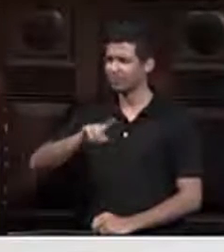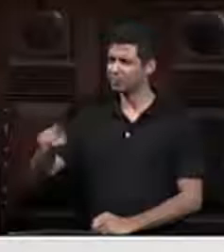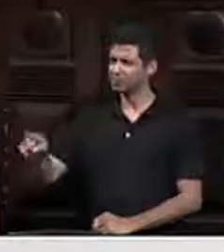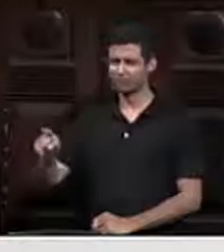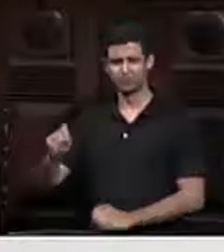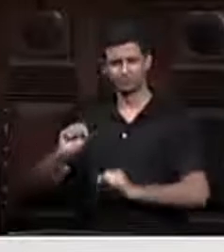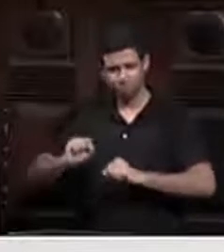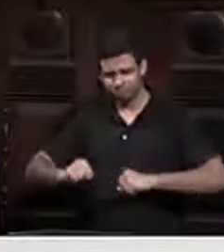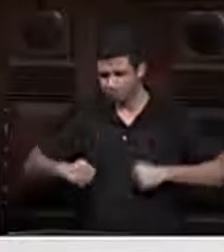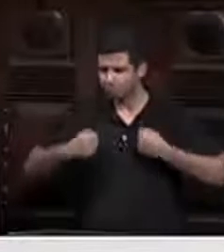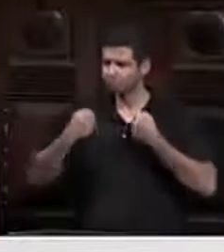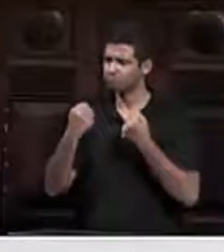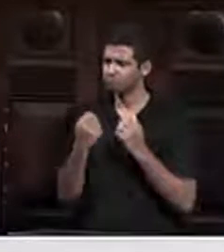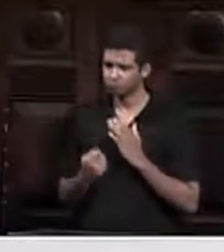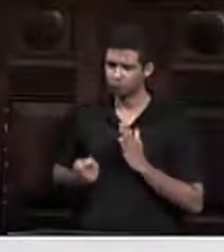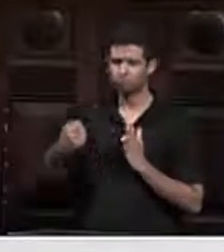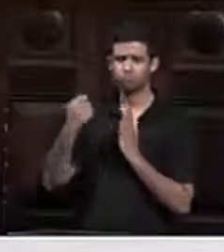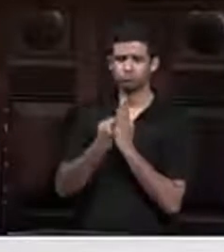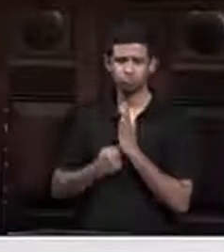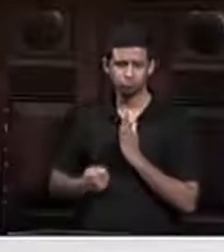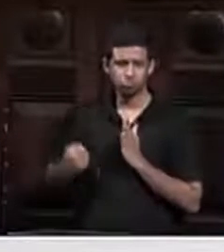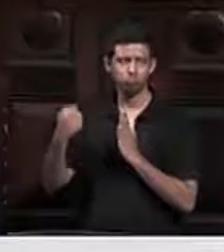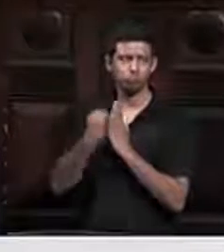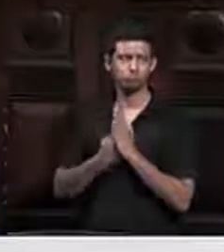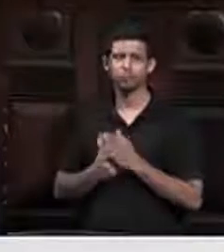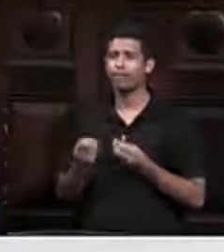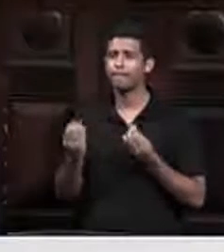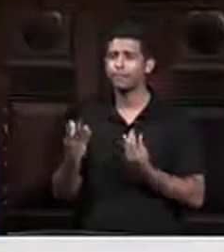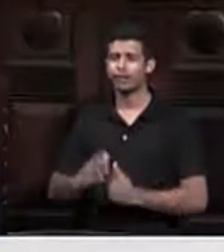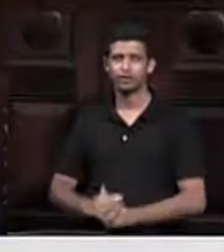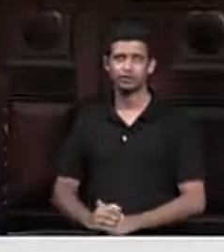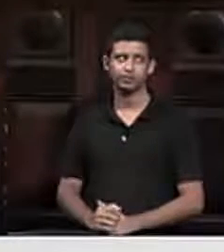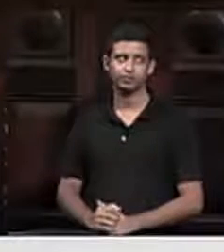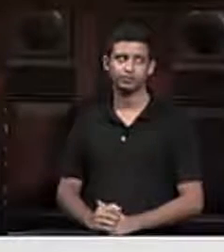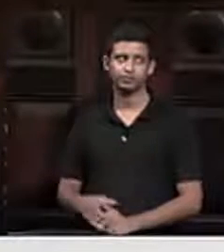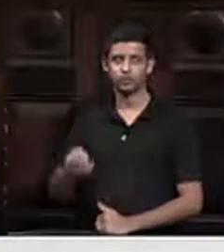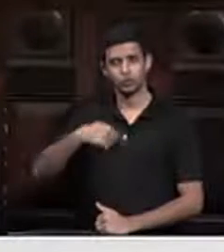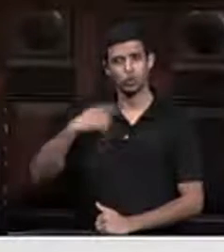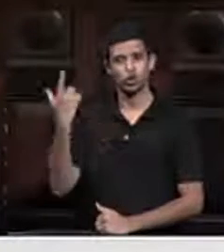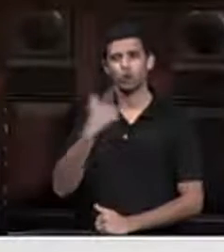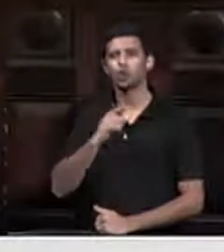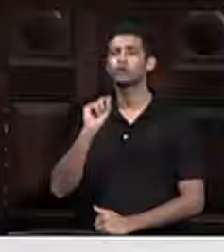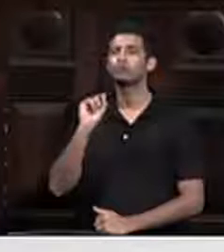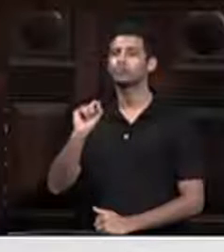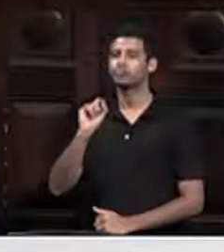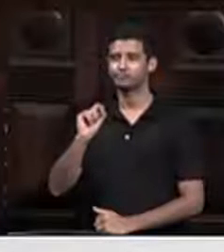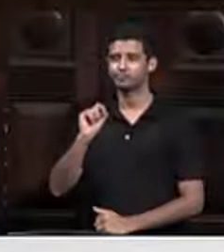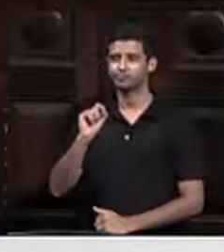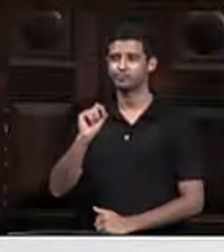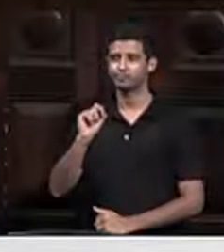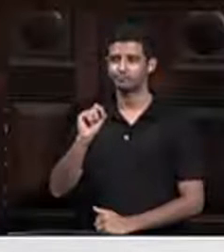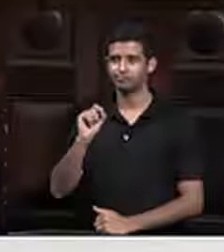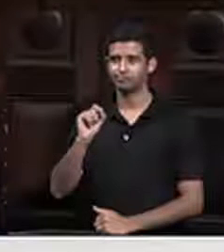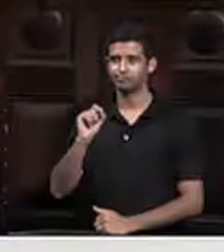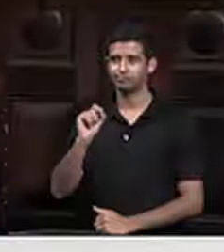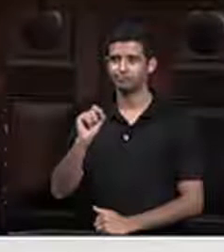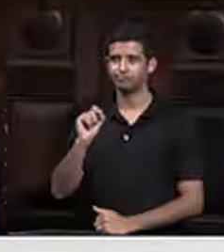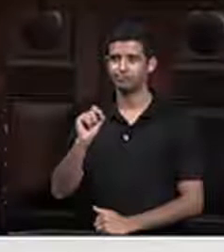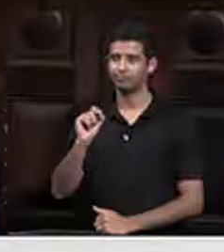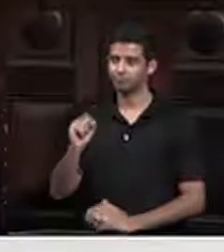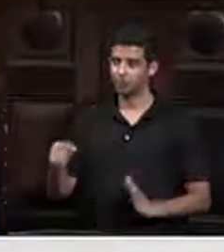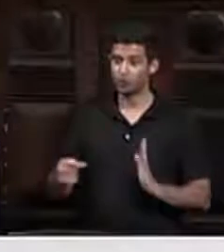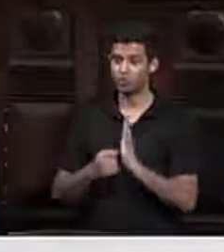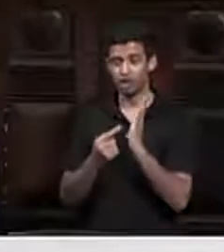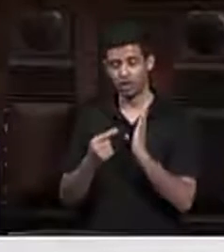o empenho necessário e fundamental para que possamos ter a elucidação deste bárbaro crime que foi